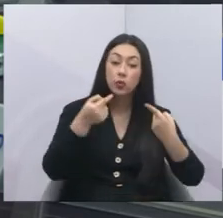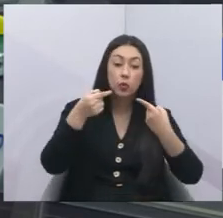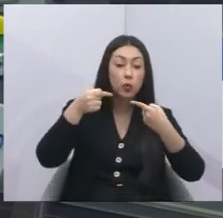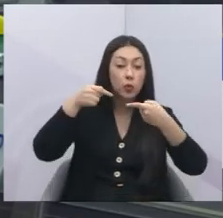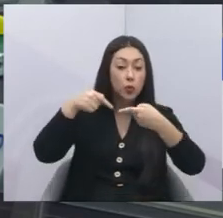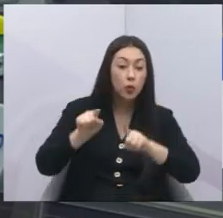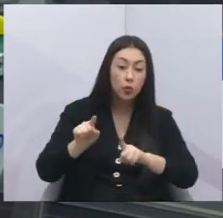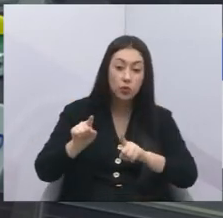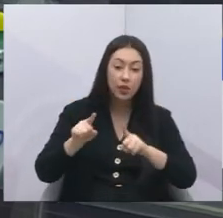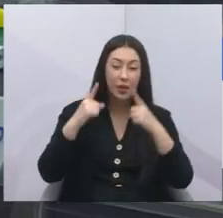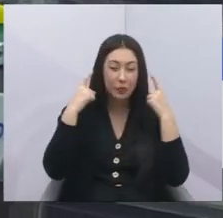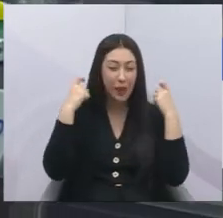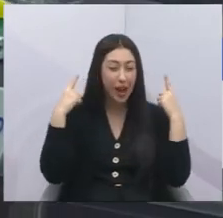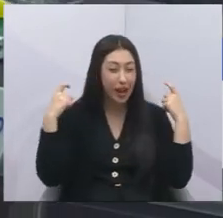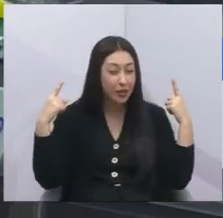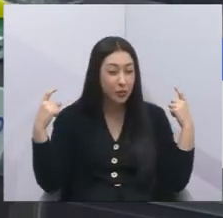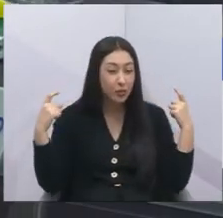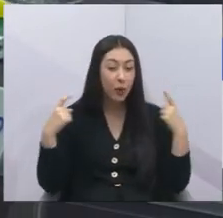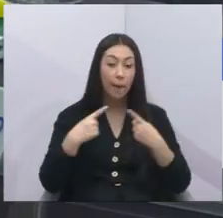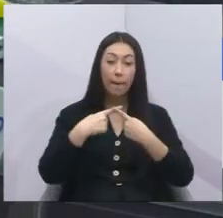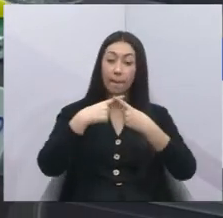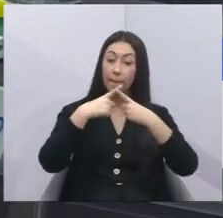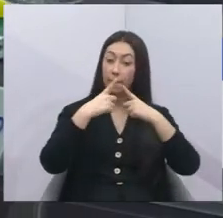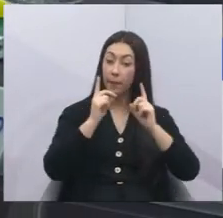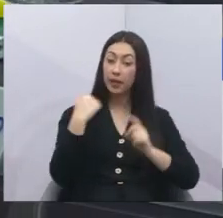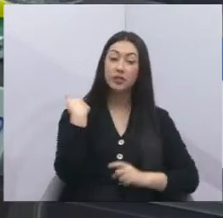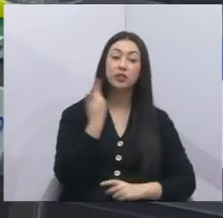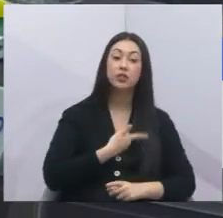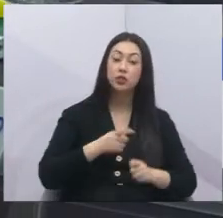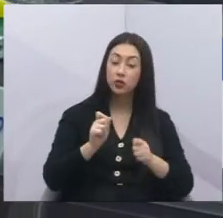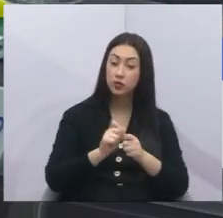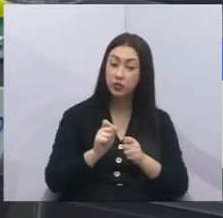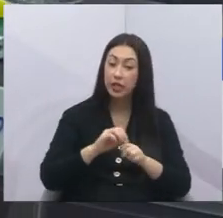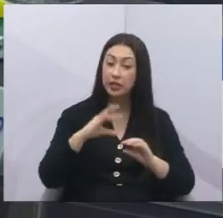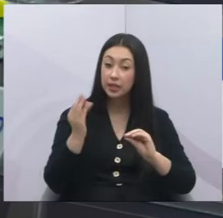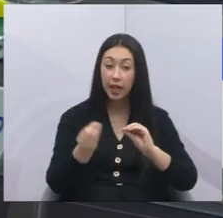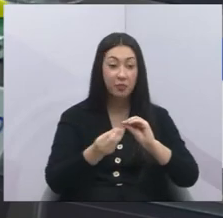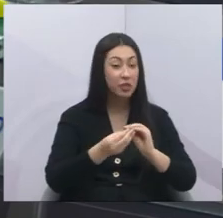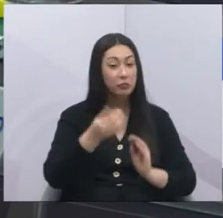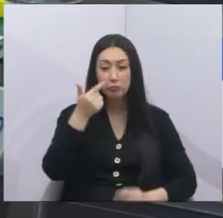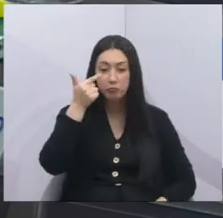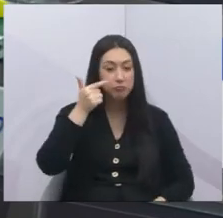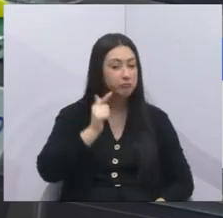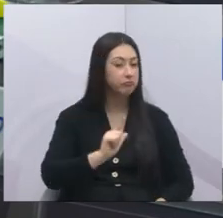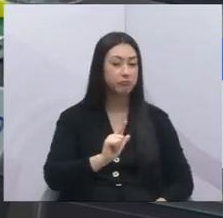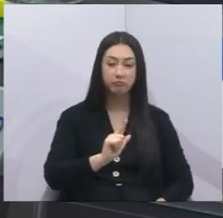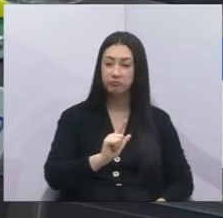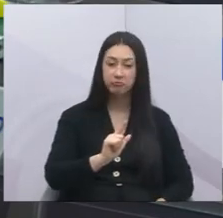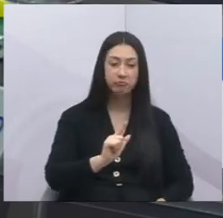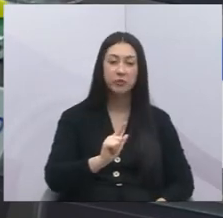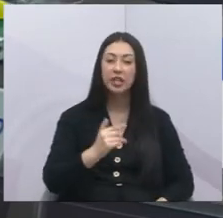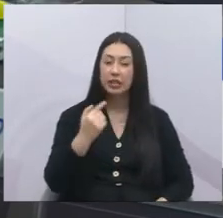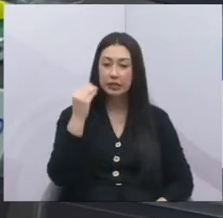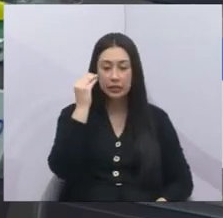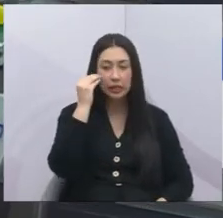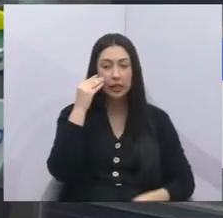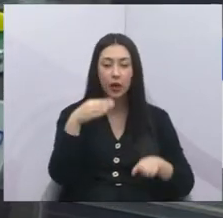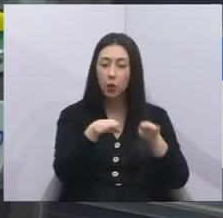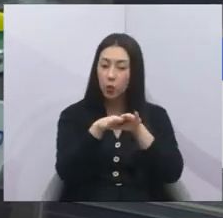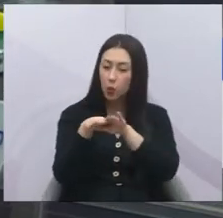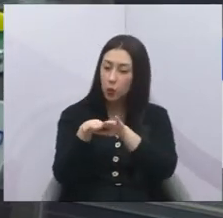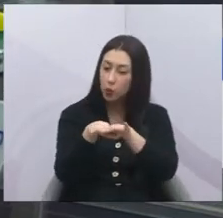a perturbação do sossego. No entanto, nós apresentamos emenda nessa casa, emendas que não passaram, para a gente trazer esse equilíbrio, a gente